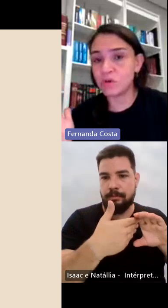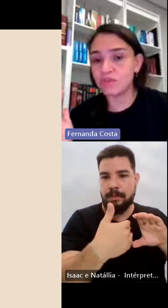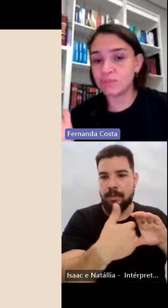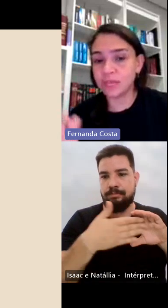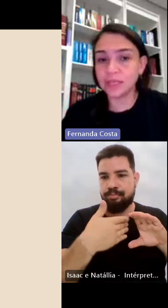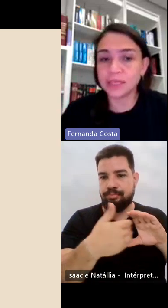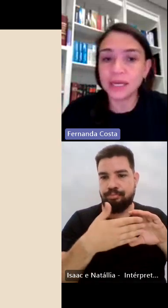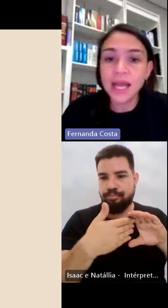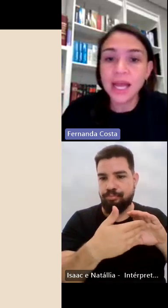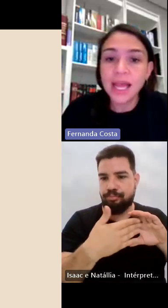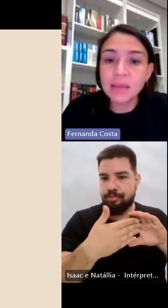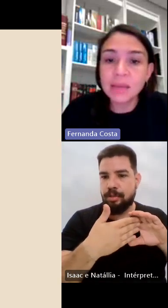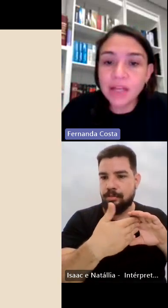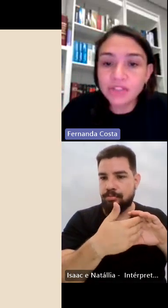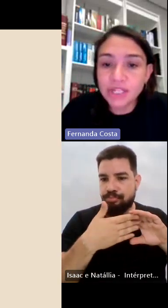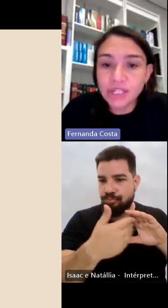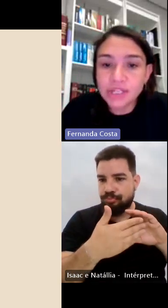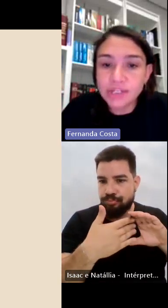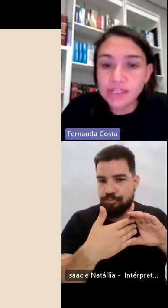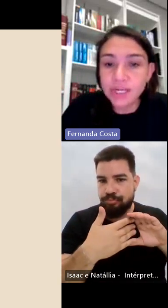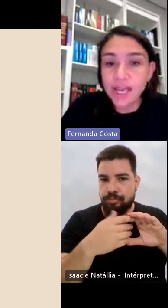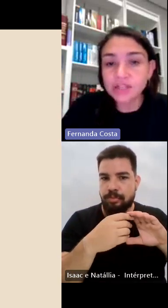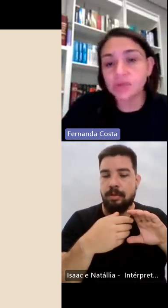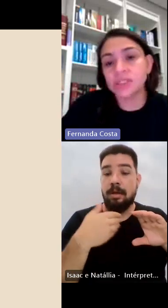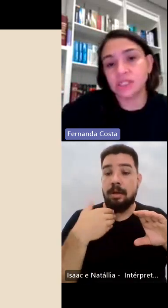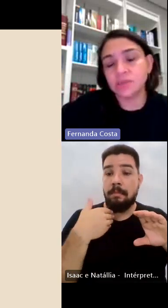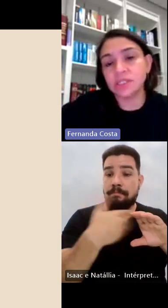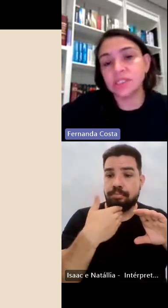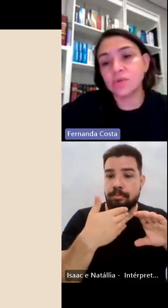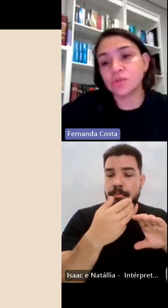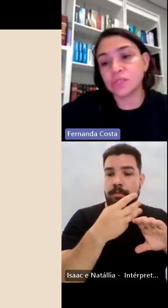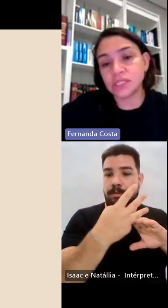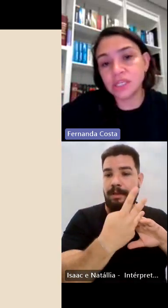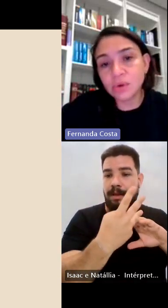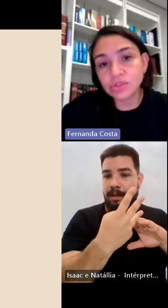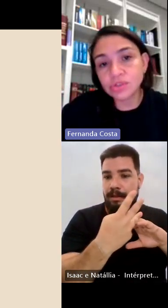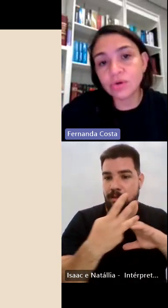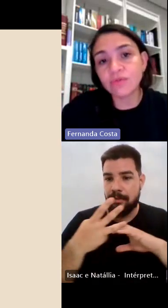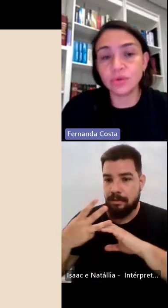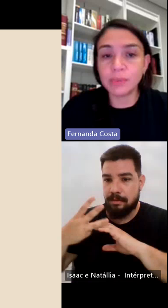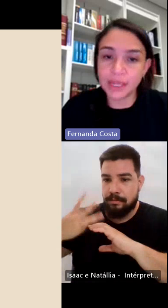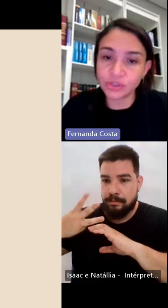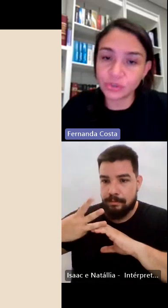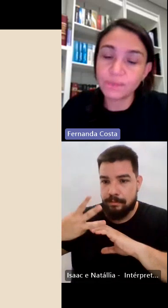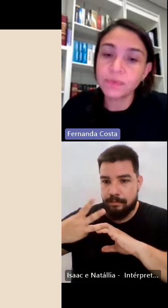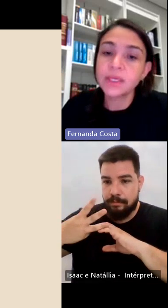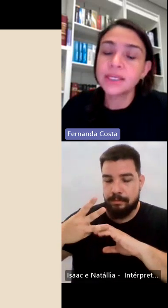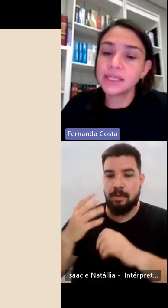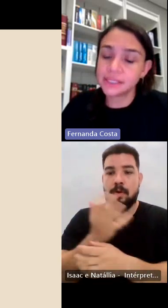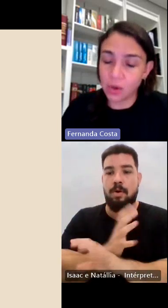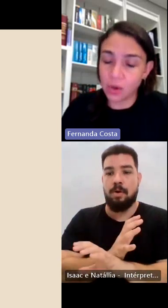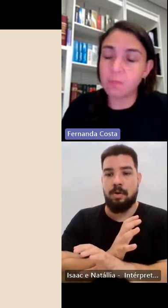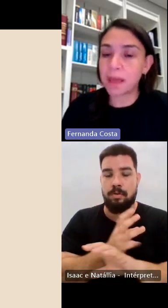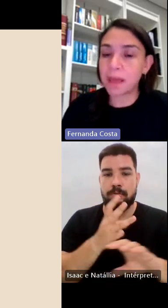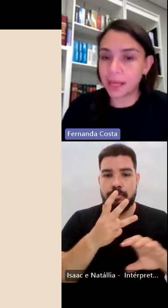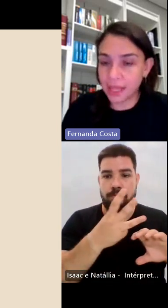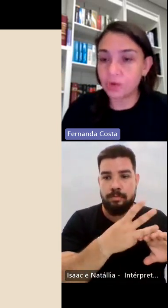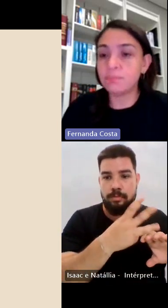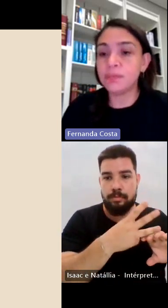se movimenta, ela bate aqui nesses 3 ossinhos, que são os ossículos do ouvido médio, que